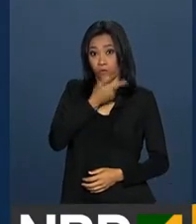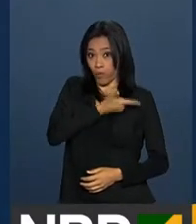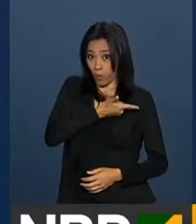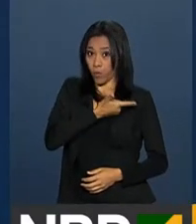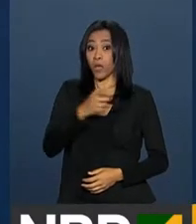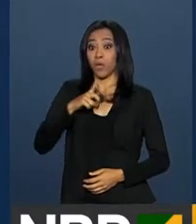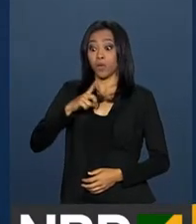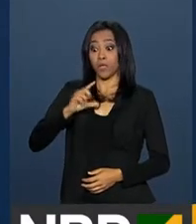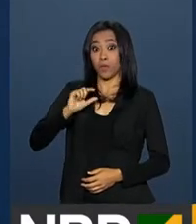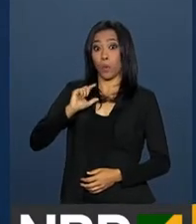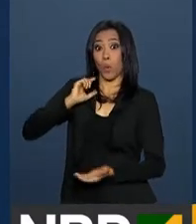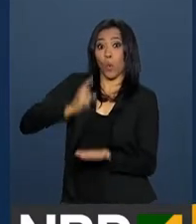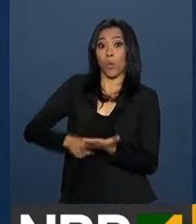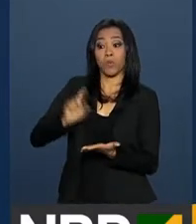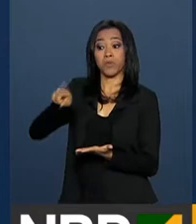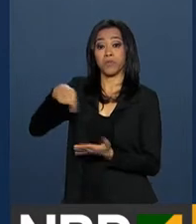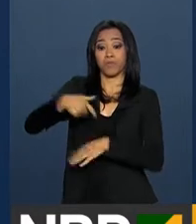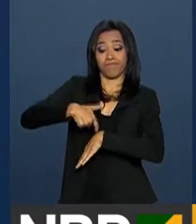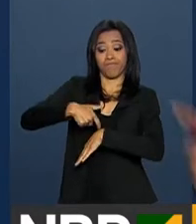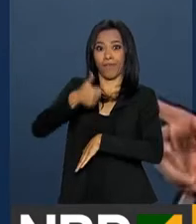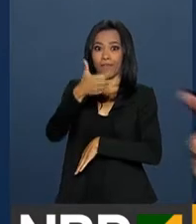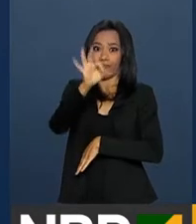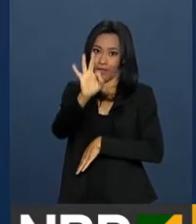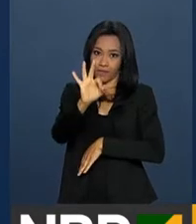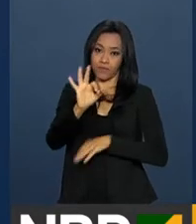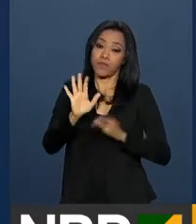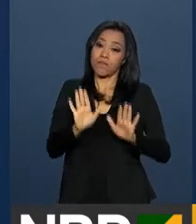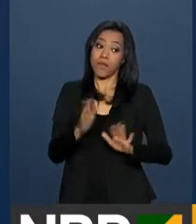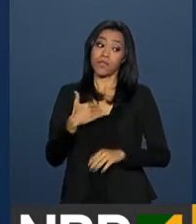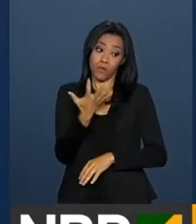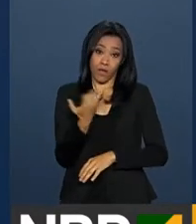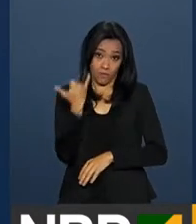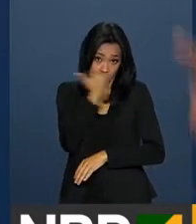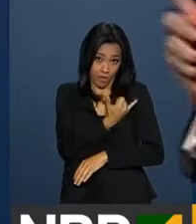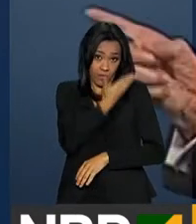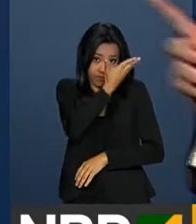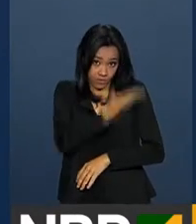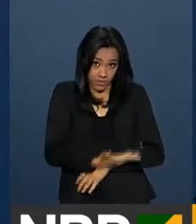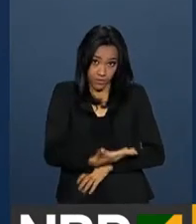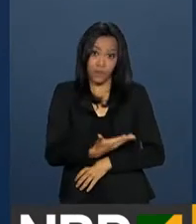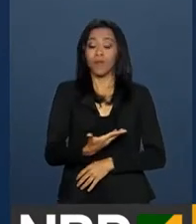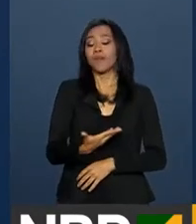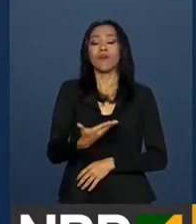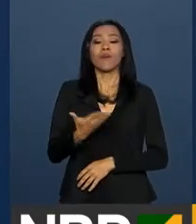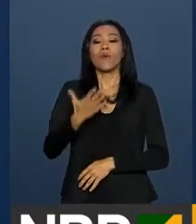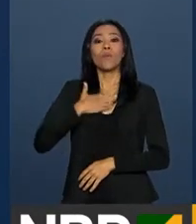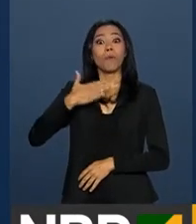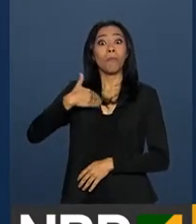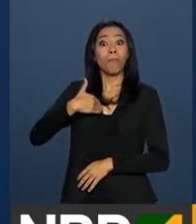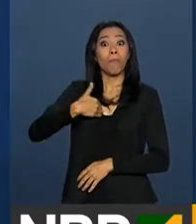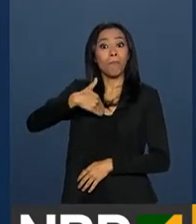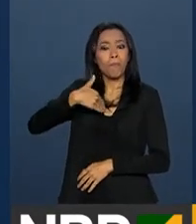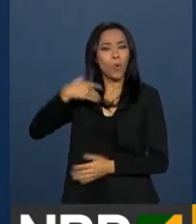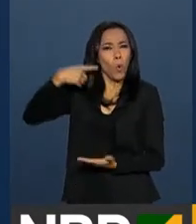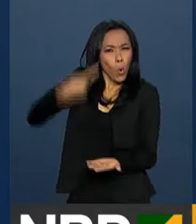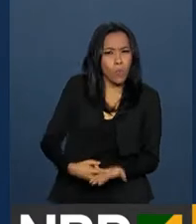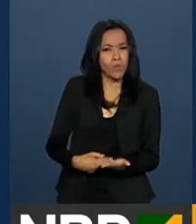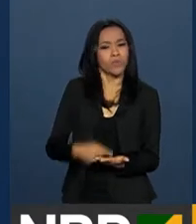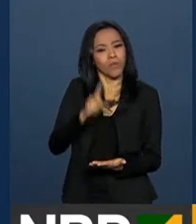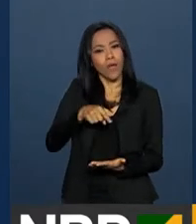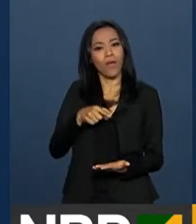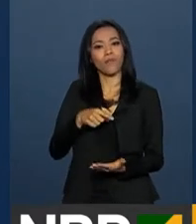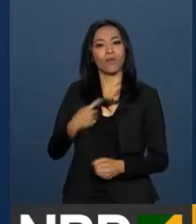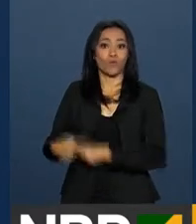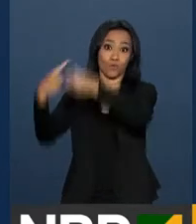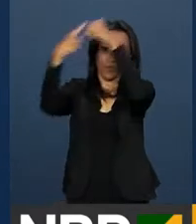compromisso logo mais às 10 horas. Mas eu quero dizer, Paulo, que o meu maior compromisso é com os municípios